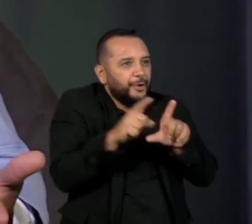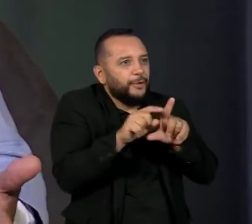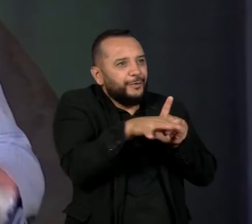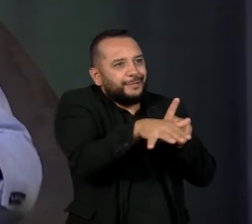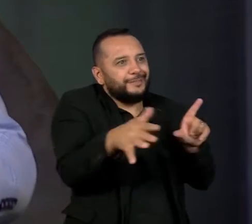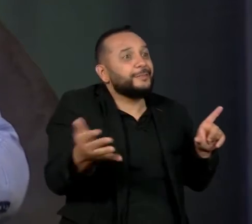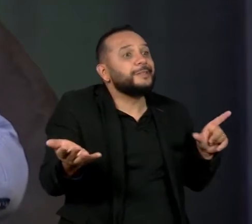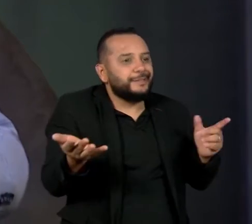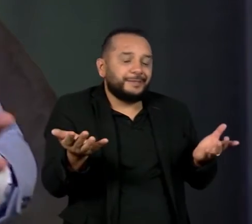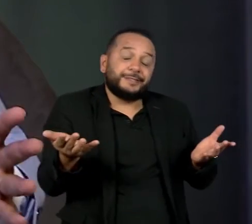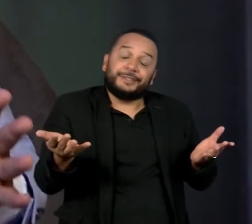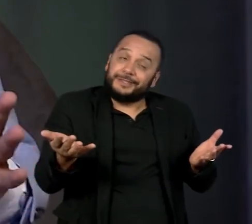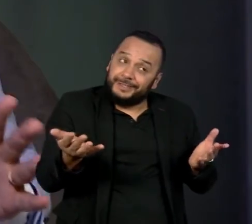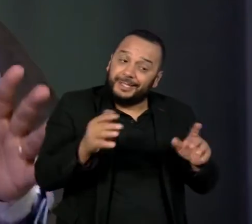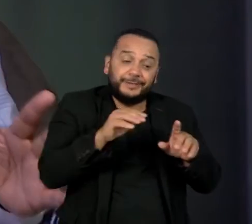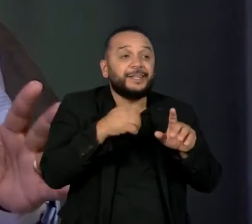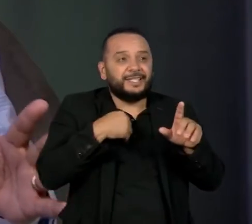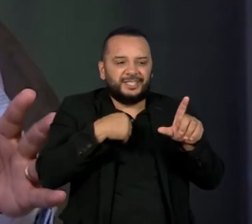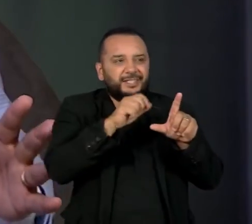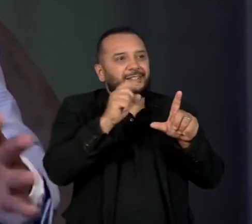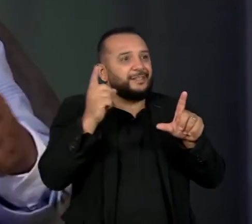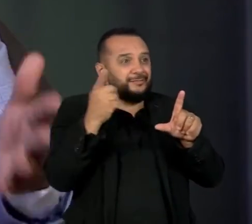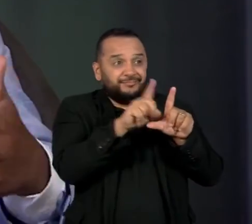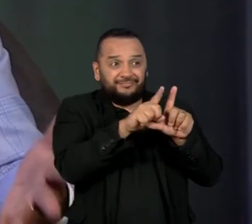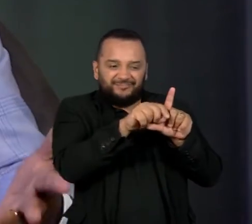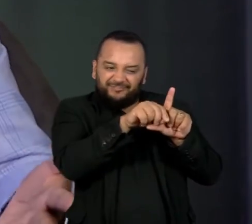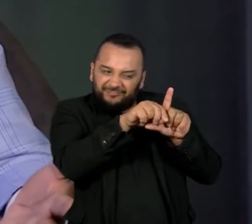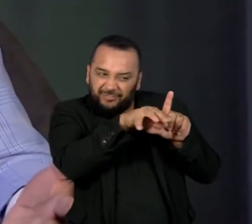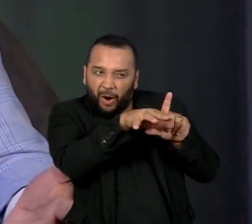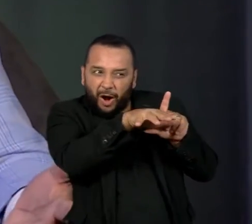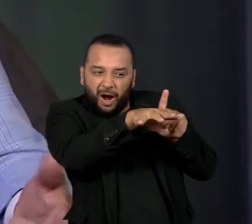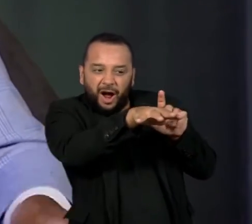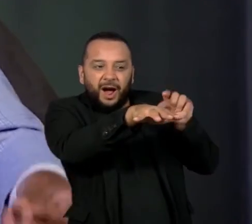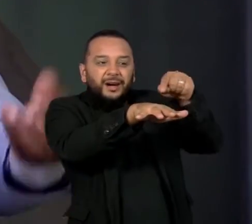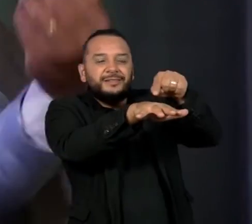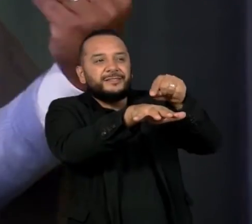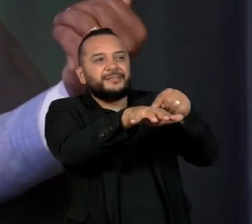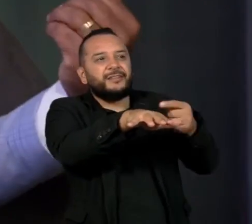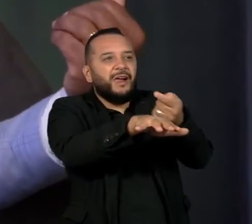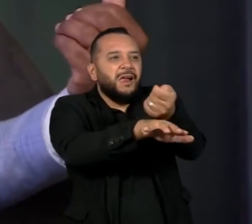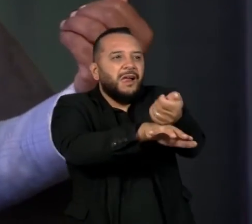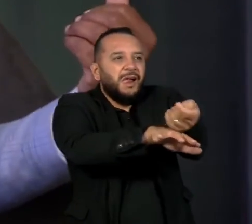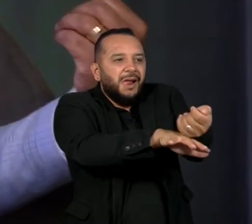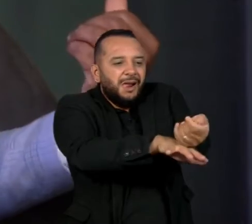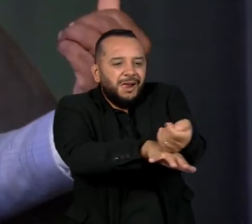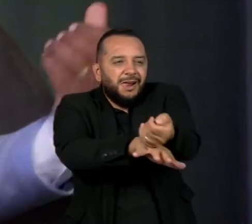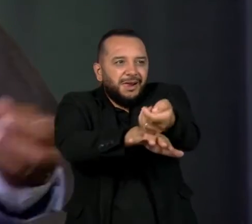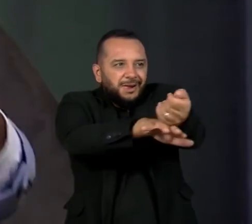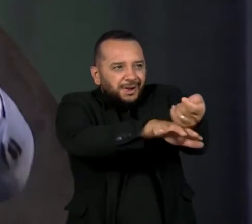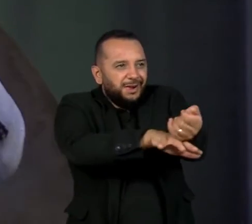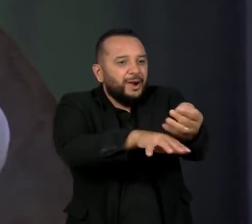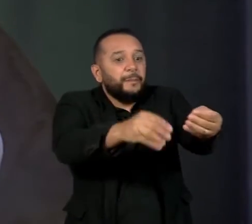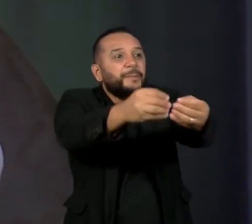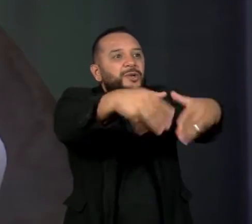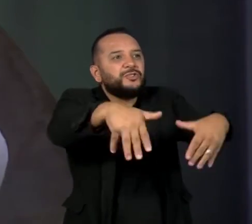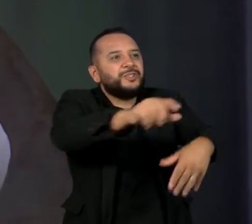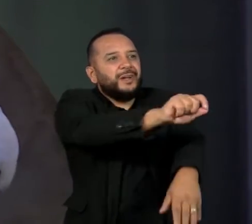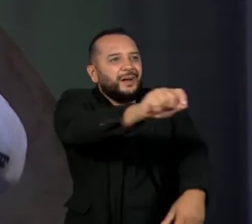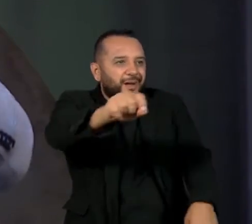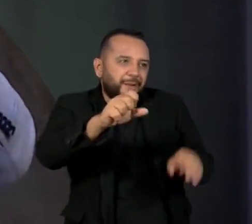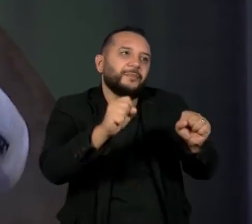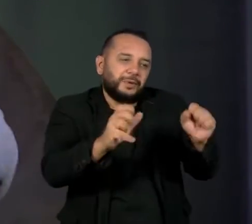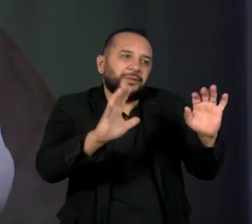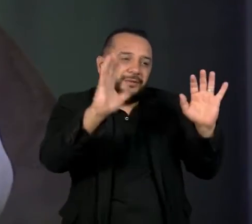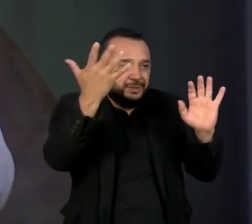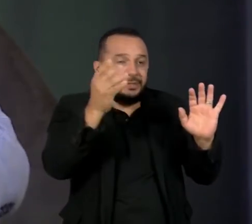influenciador. E essa verdade pode nem ser toda a verdade e produzir até alguns danos, porque uma orientação,